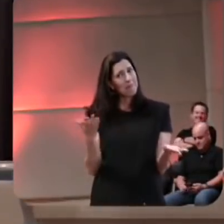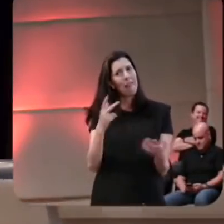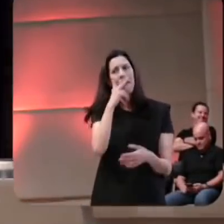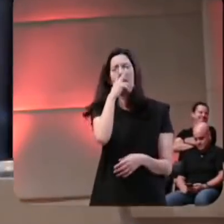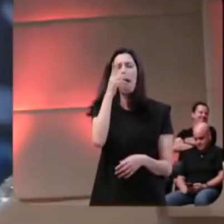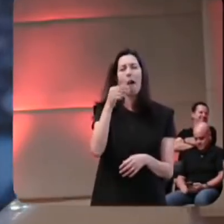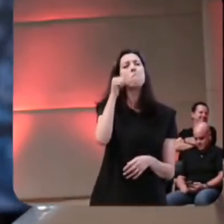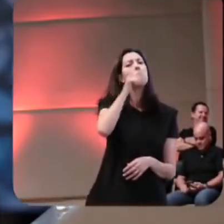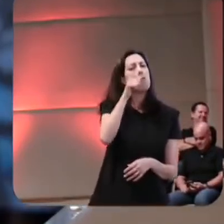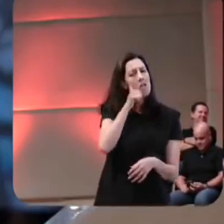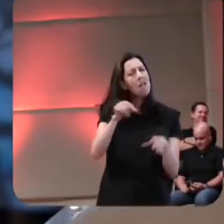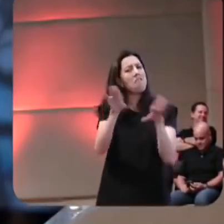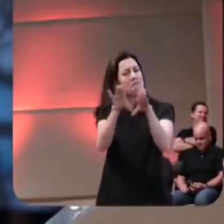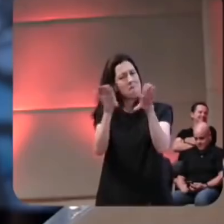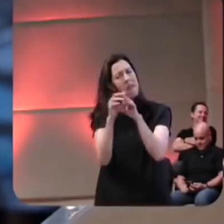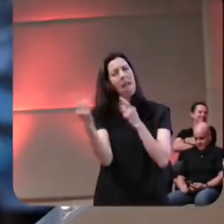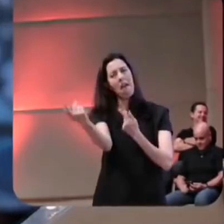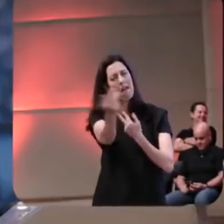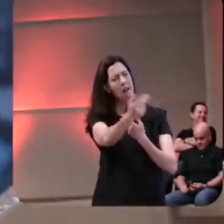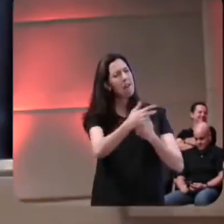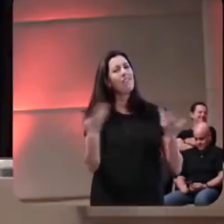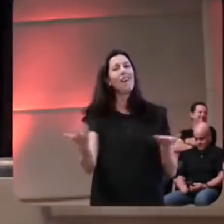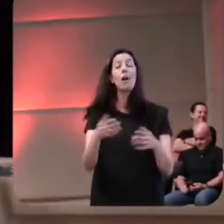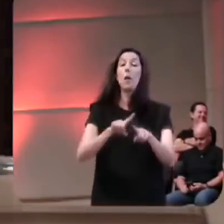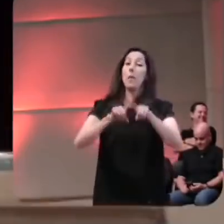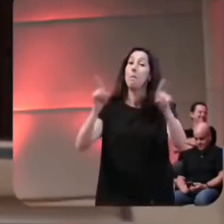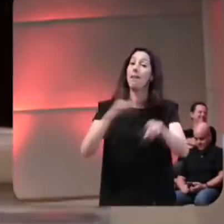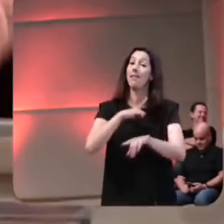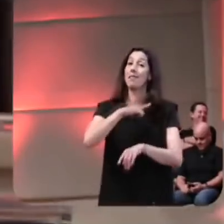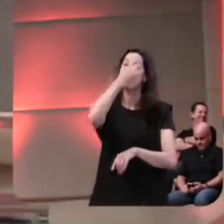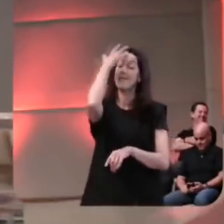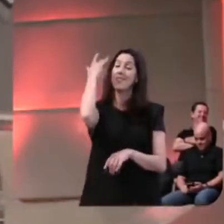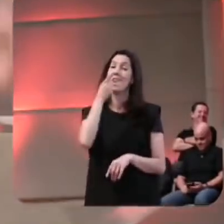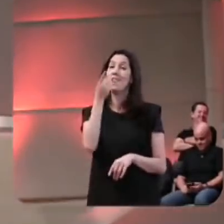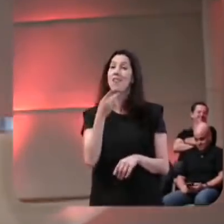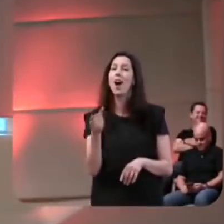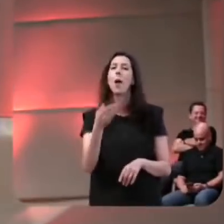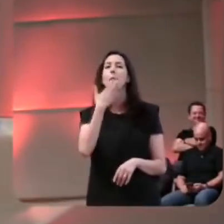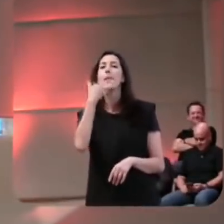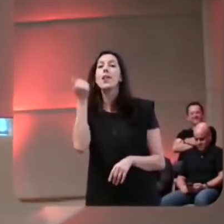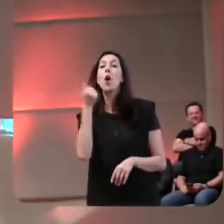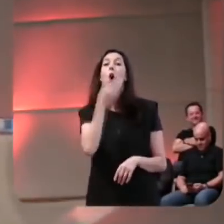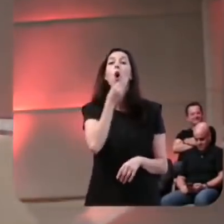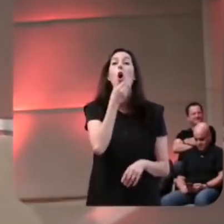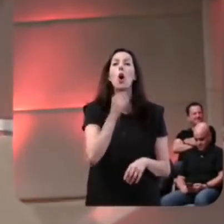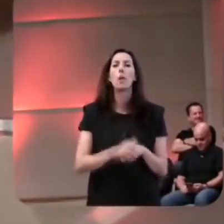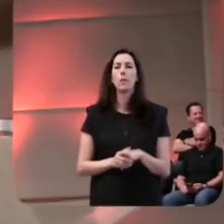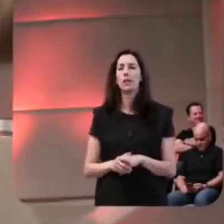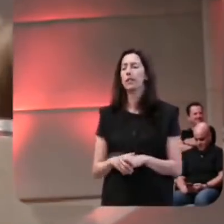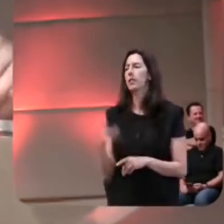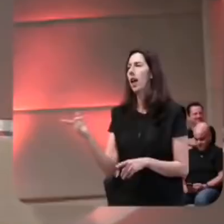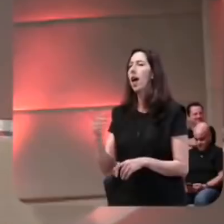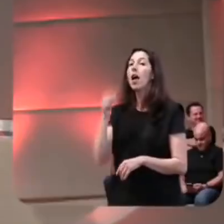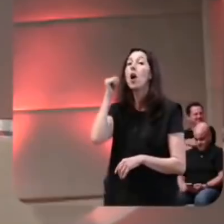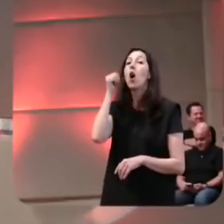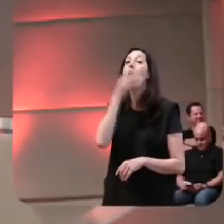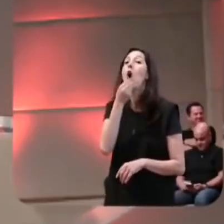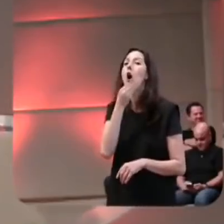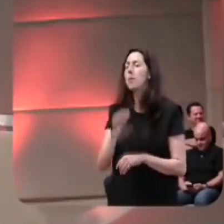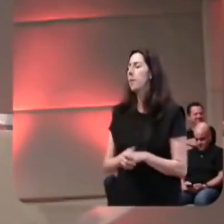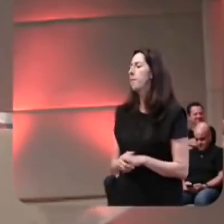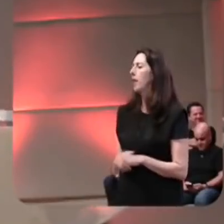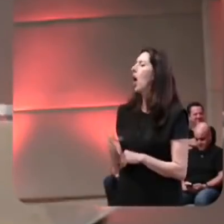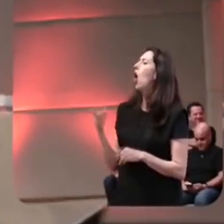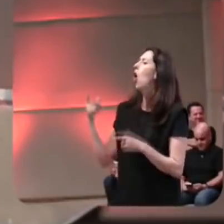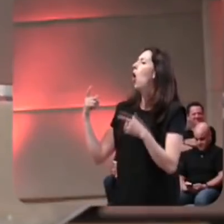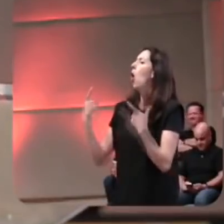né? Alguns dizem que a incidência é maior em homem. Olha lá, diz: "Onde é que está tal coisa?" Está aí, ó, está aqui.